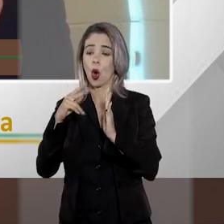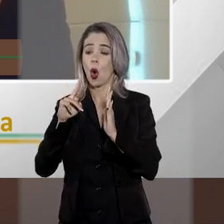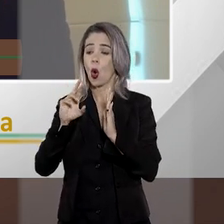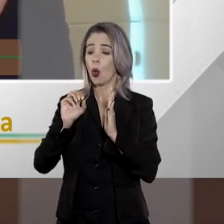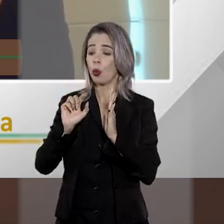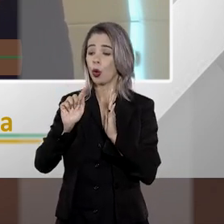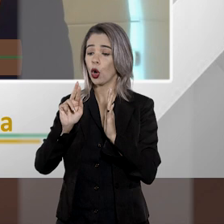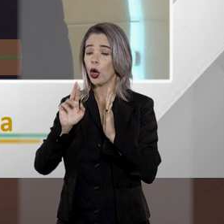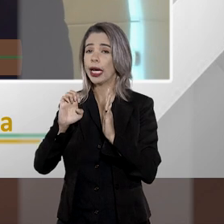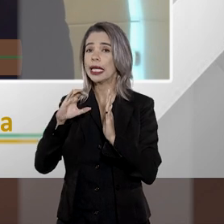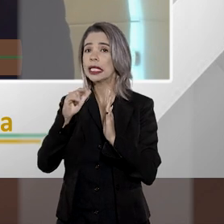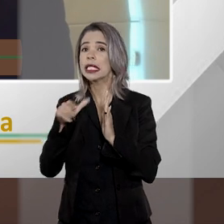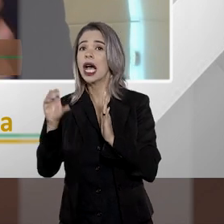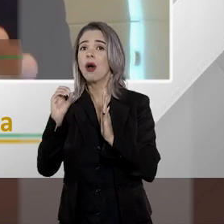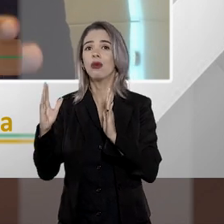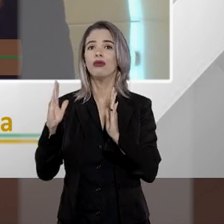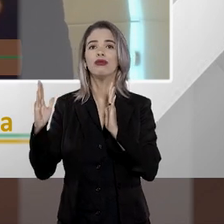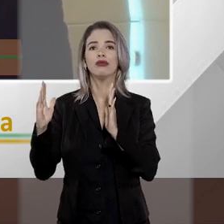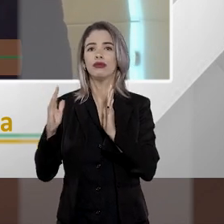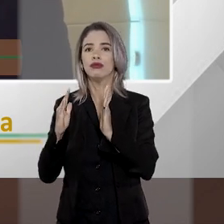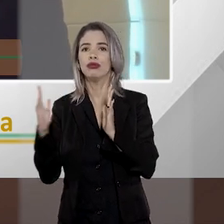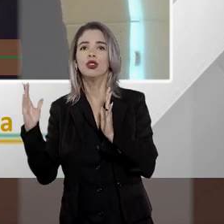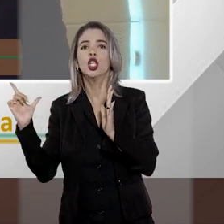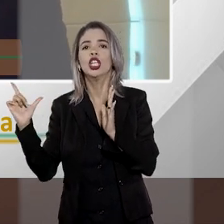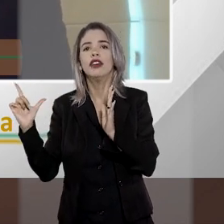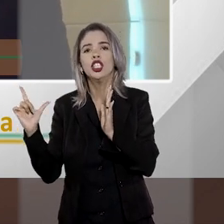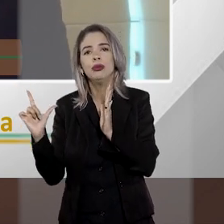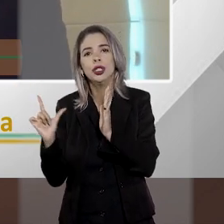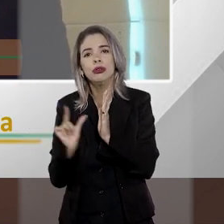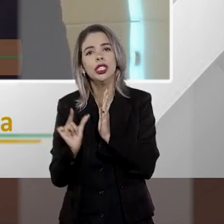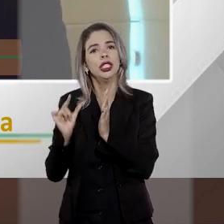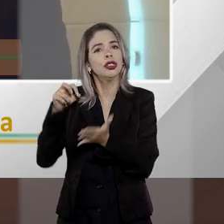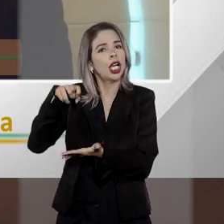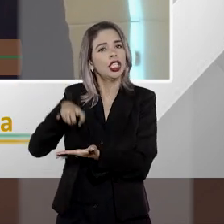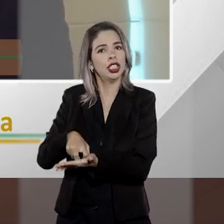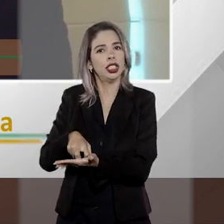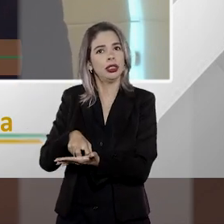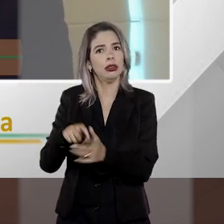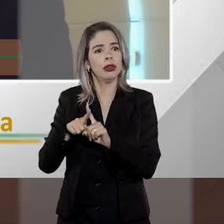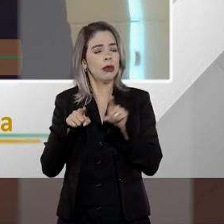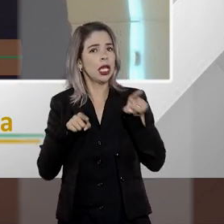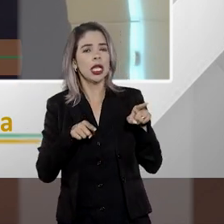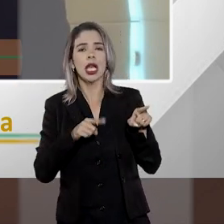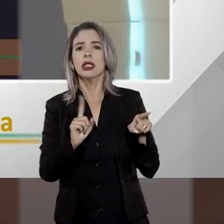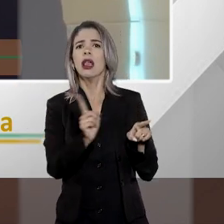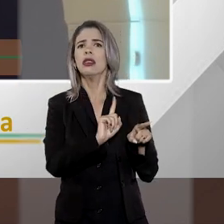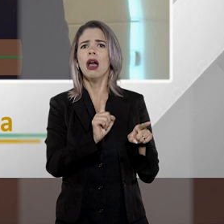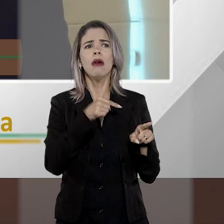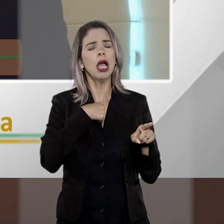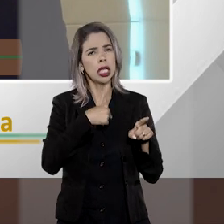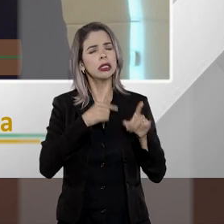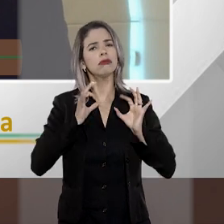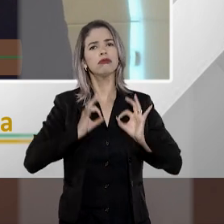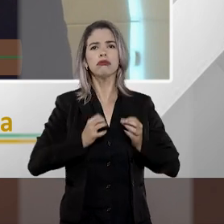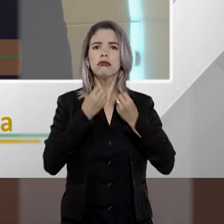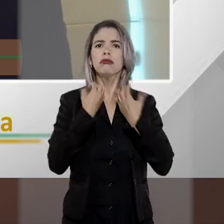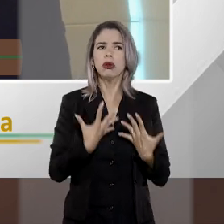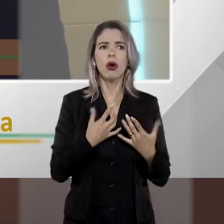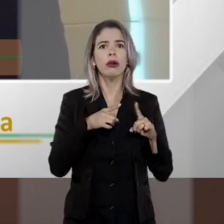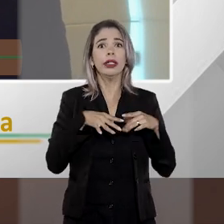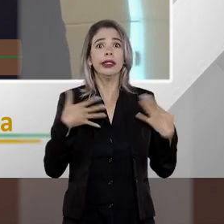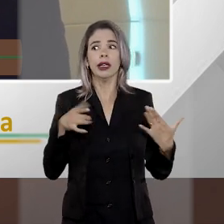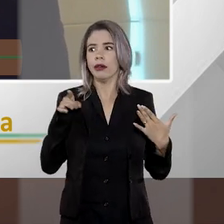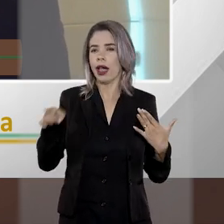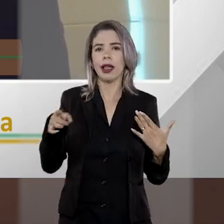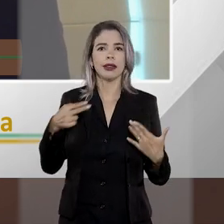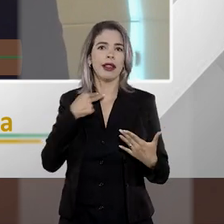somatória de um bom comportamento, chamado aspecto subjetivo, com aquele fluxo de prazo cumprido sem qualquer falta grave. Então,